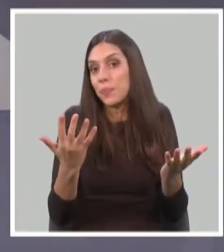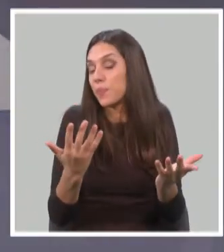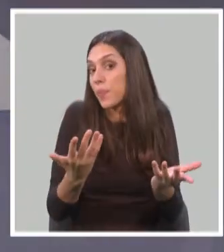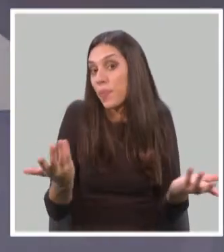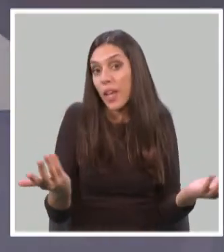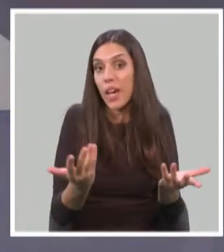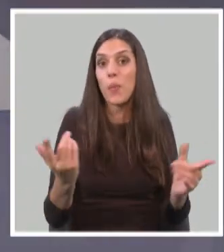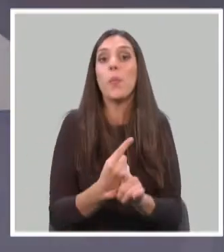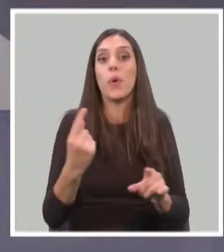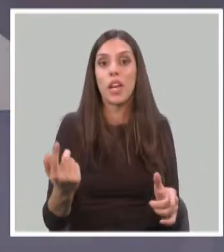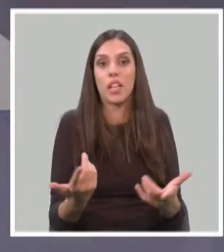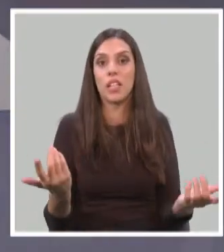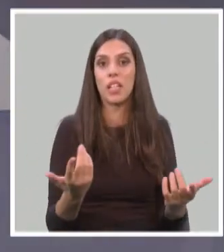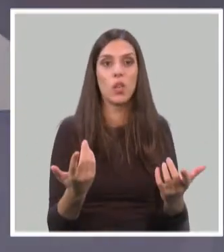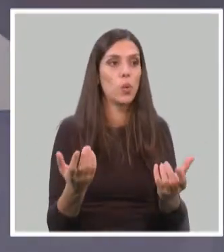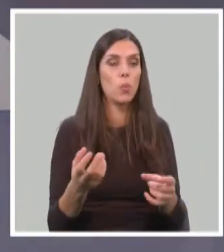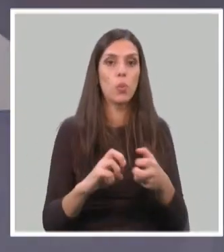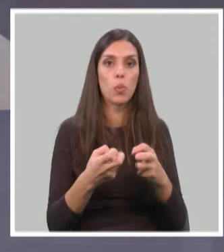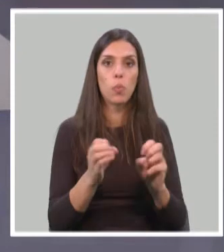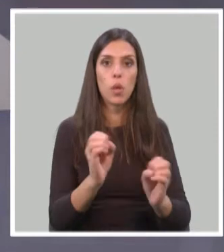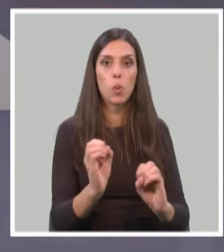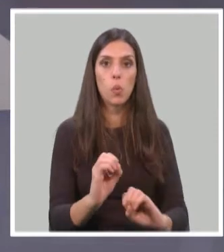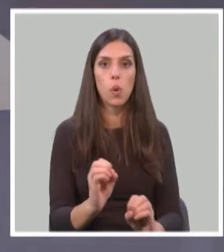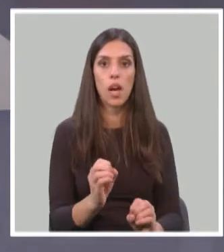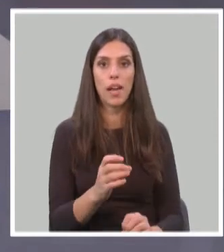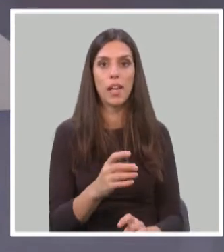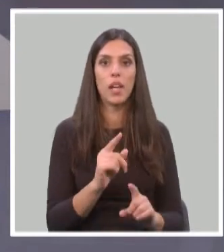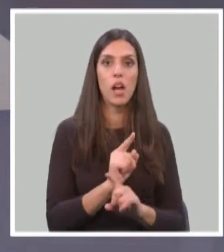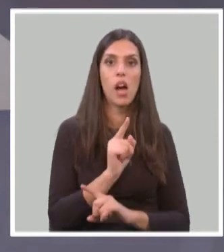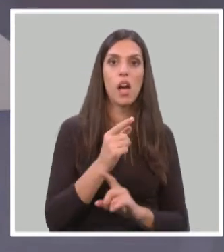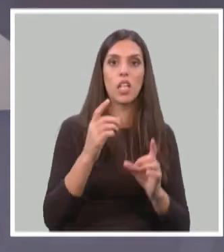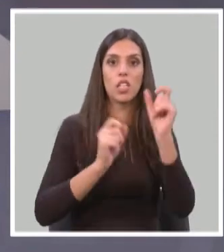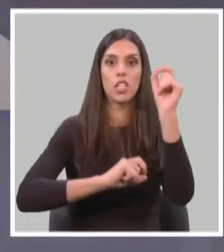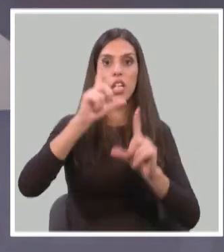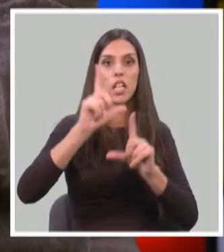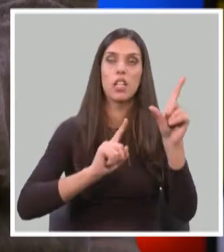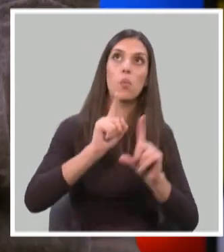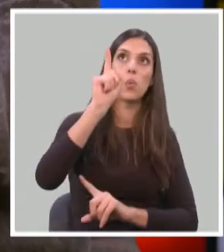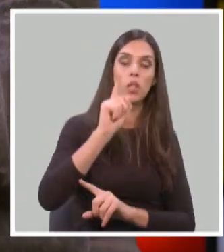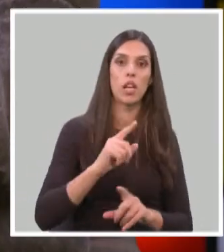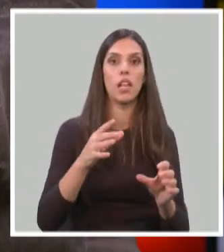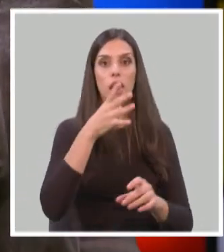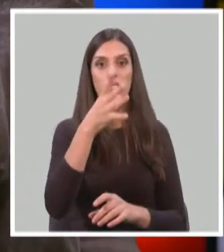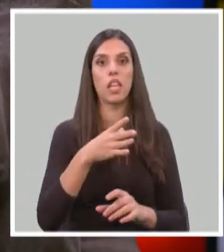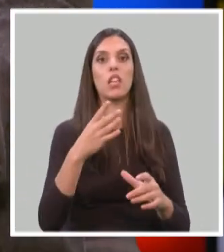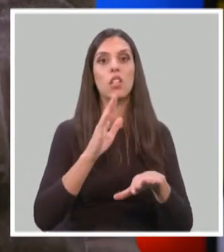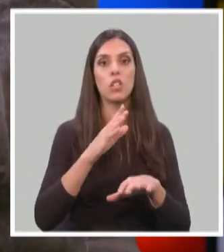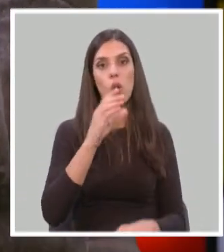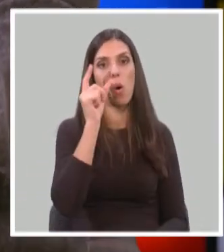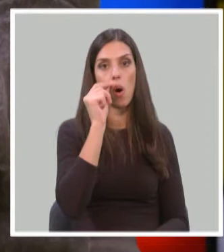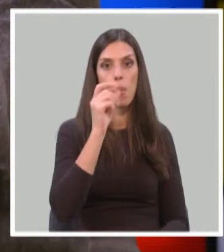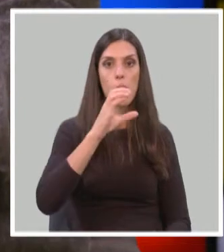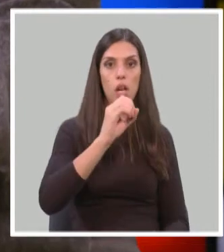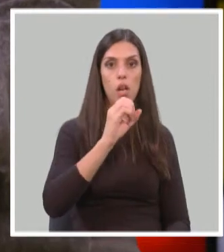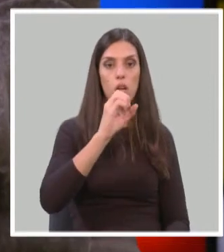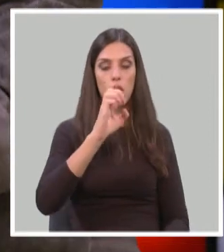Porque não há nenhum mal em apontar para as estrelas, como diria Oscar Wilde, mas também é preciso